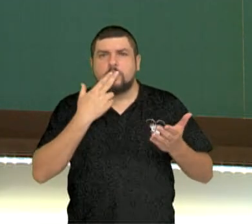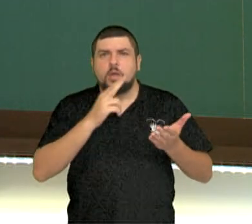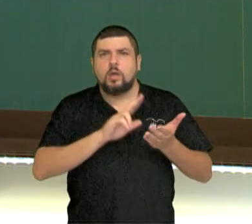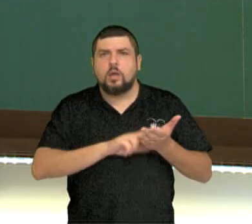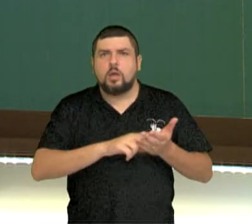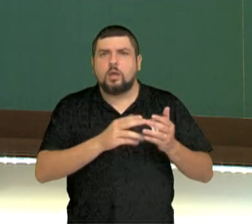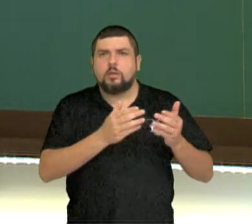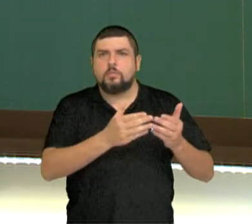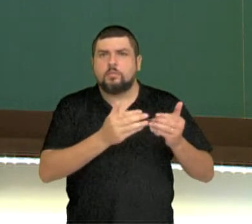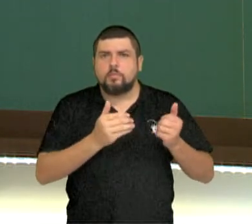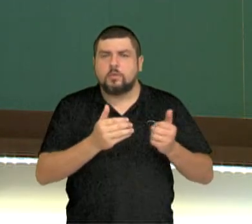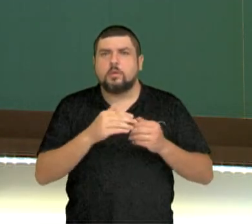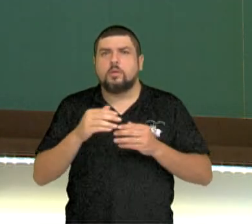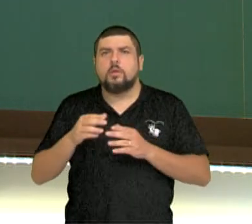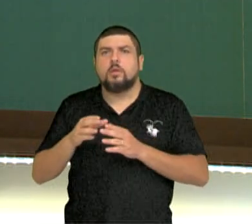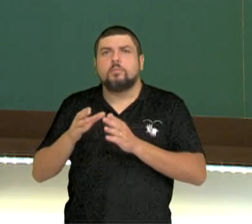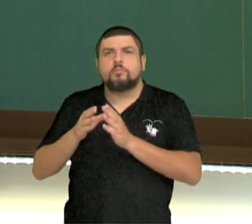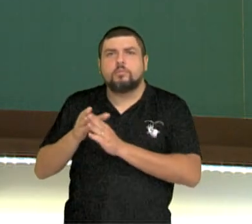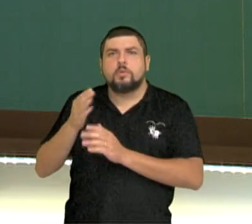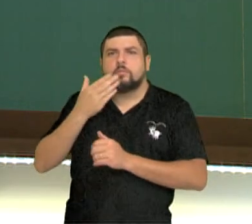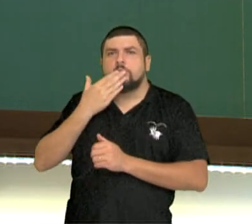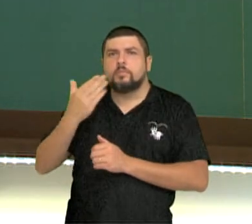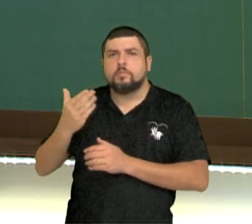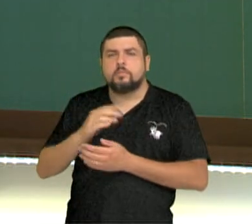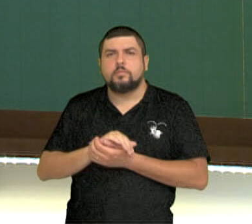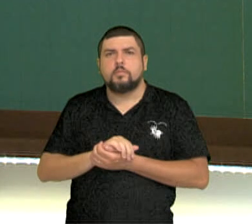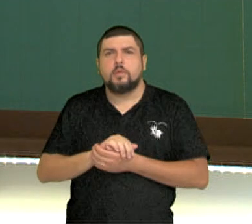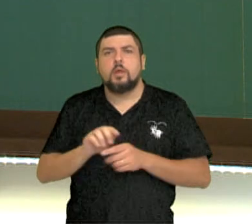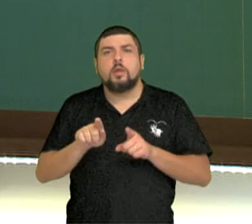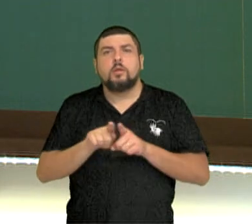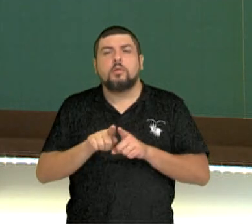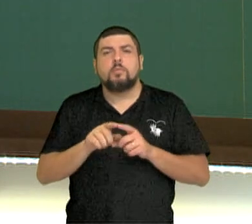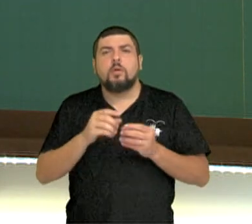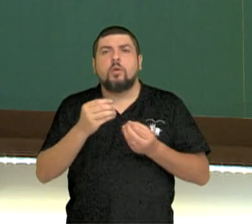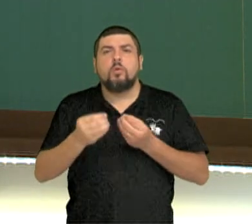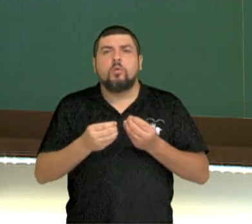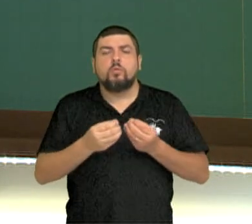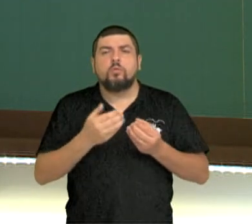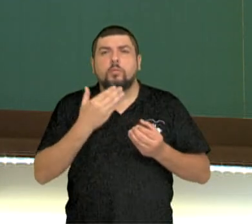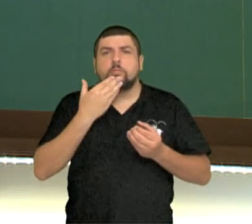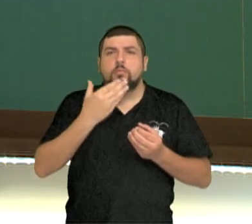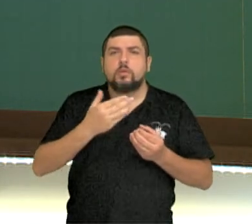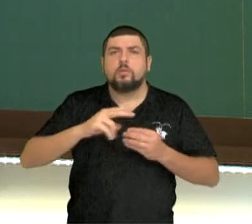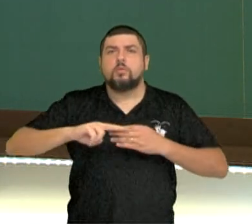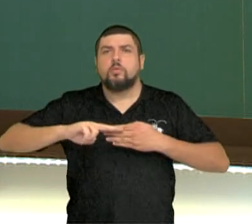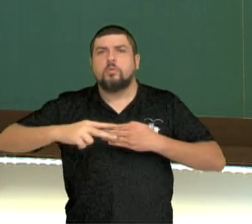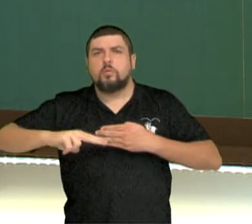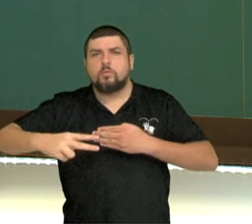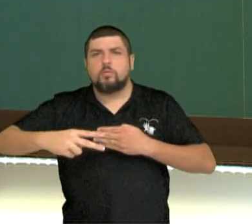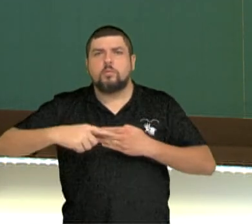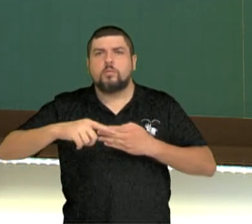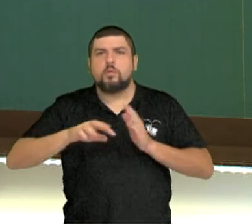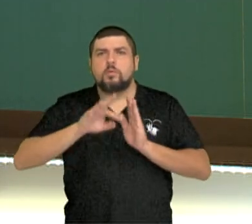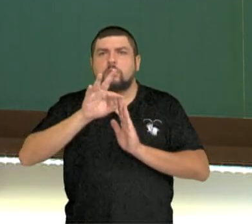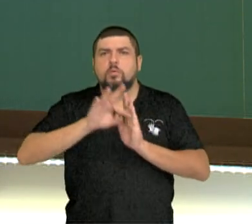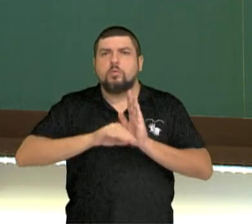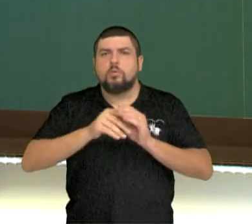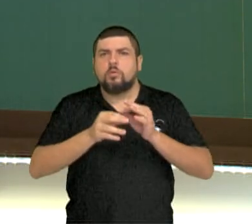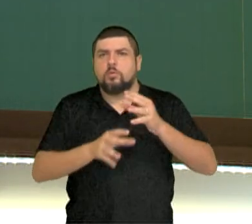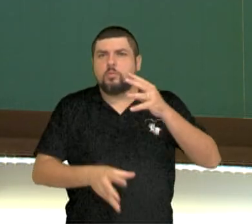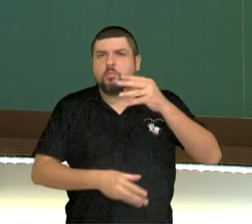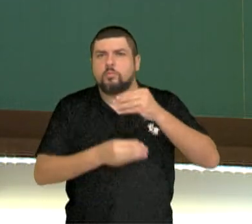solicitação e reivindicação, estabelecendo relações de causa e consequência entre as partes do texto.